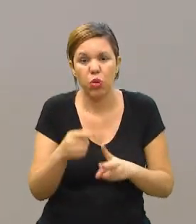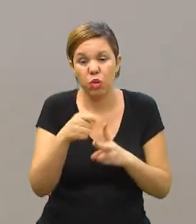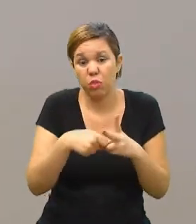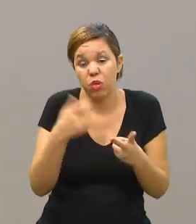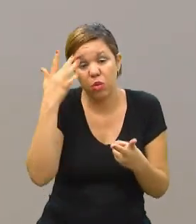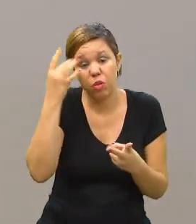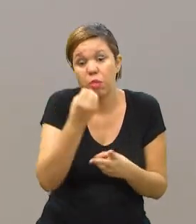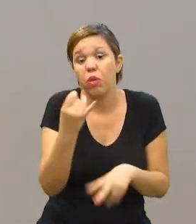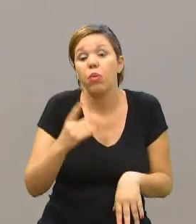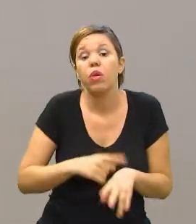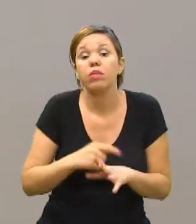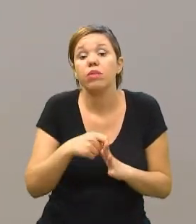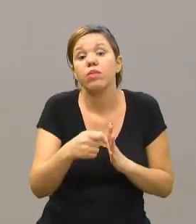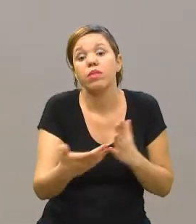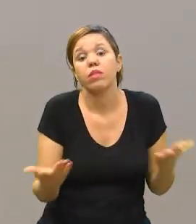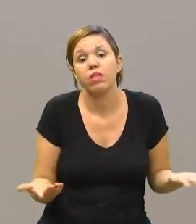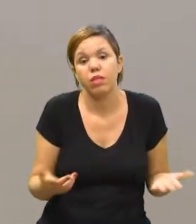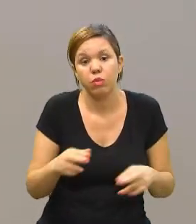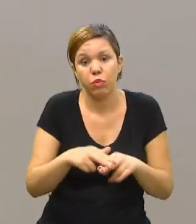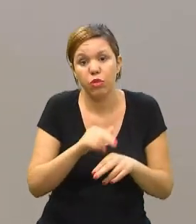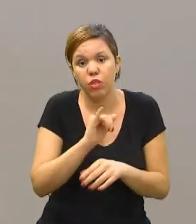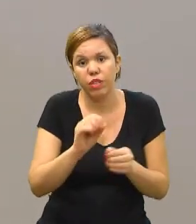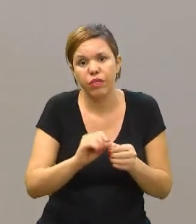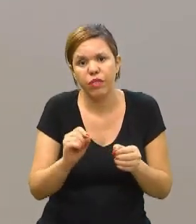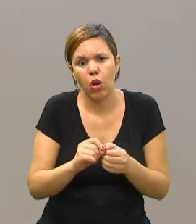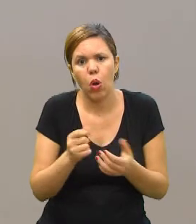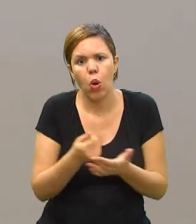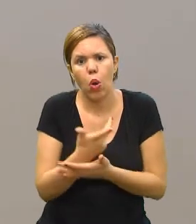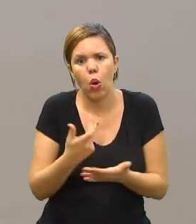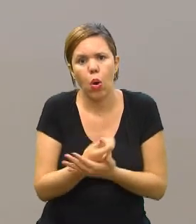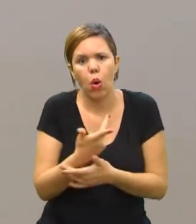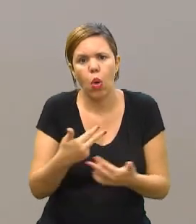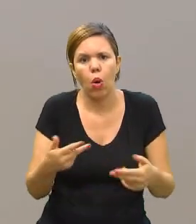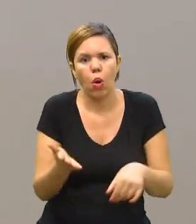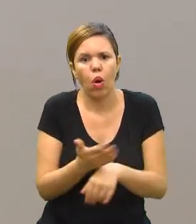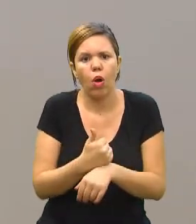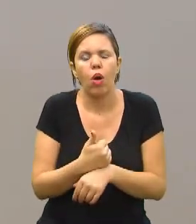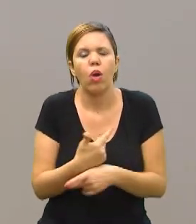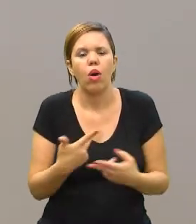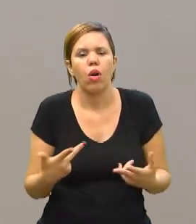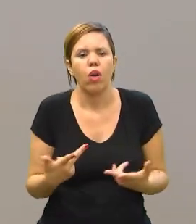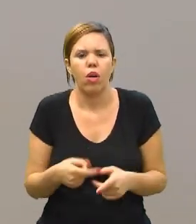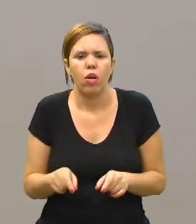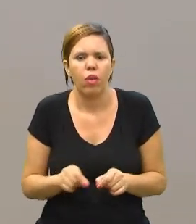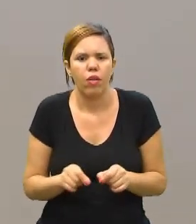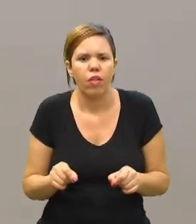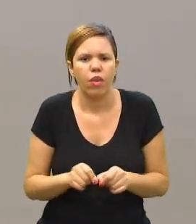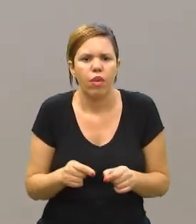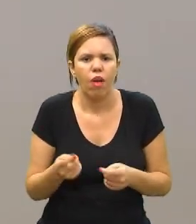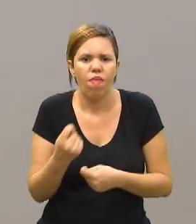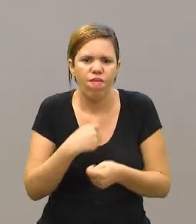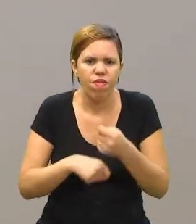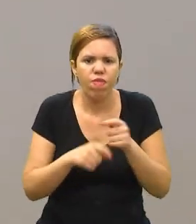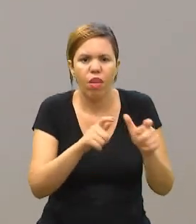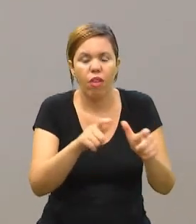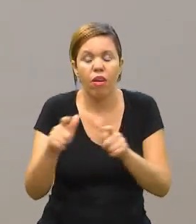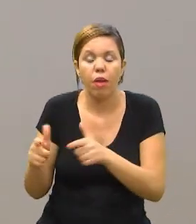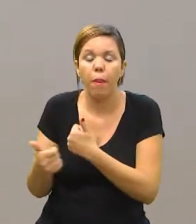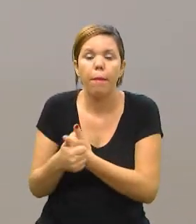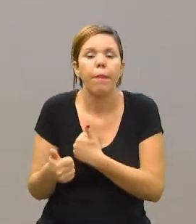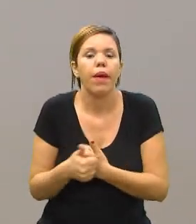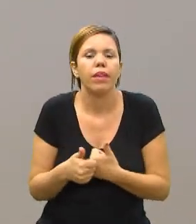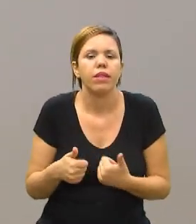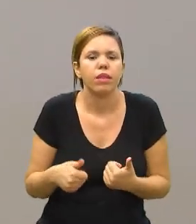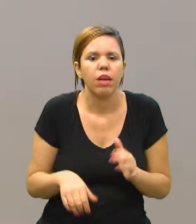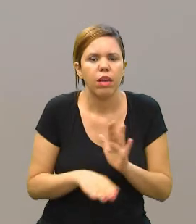mês, 2 meses, a gente não sabe quanto. Por isso, outra coisa que eu tenho feito é comprar coisas que antes eu comprava em grandes redes. Eu estou buscando negócios locais